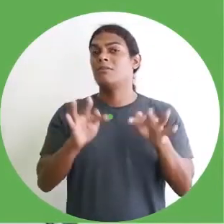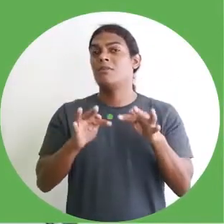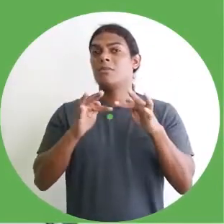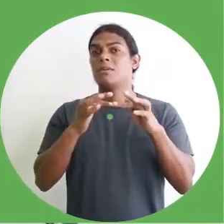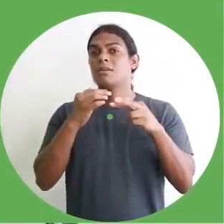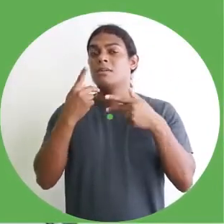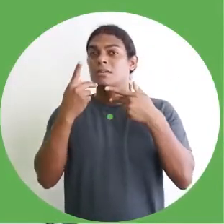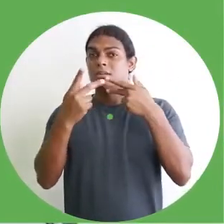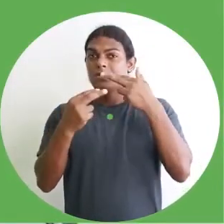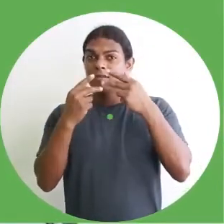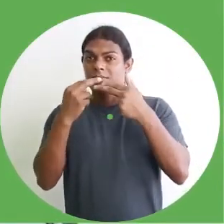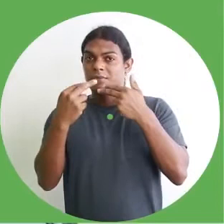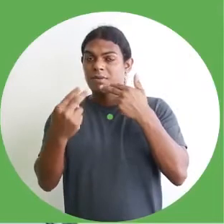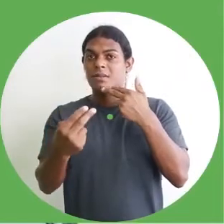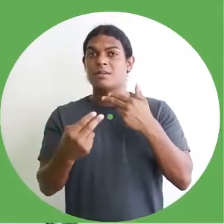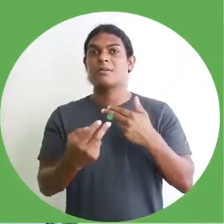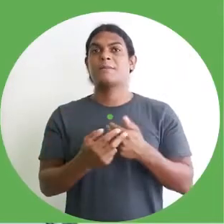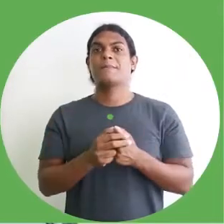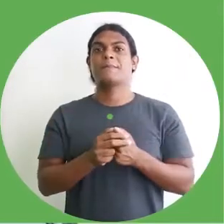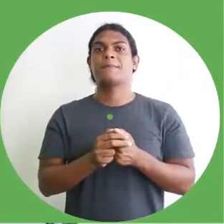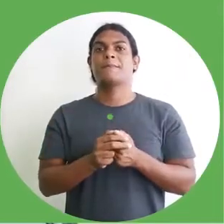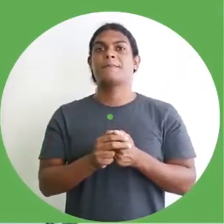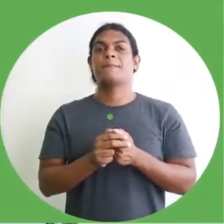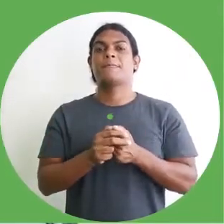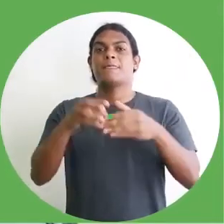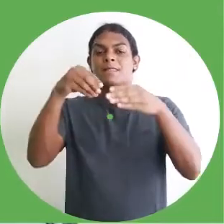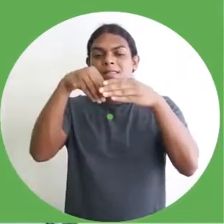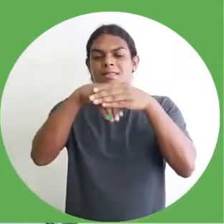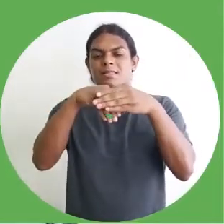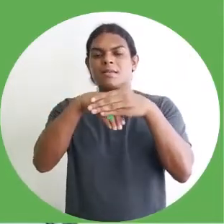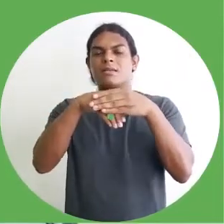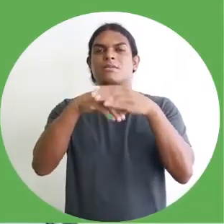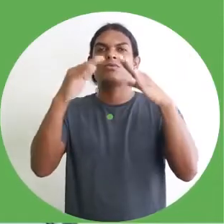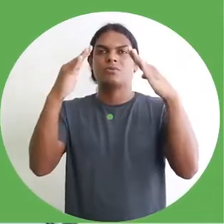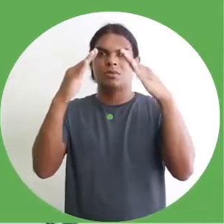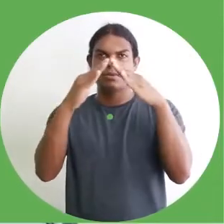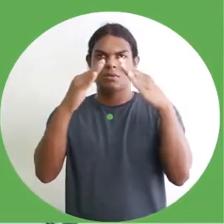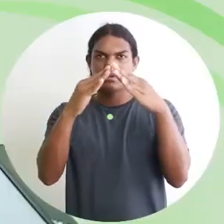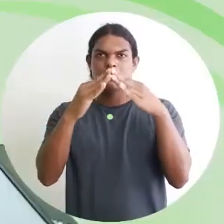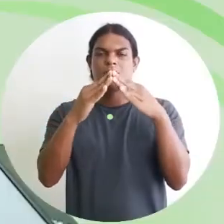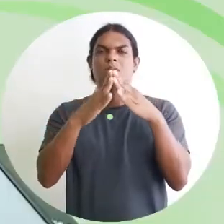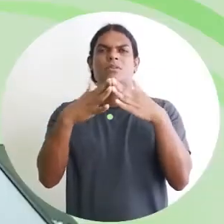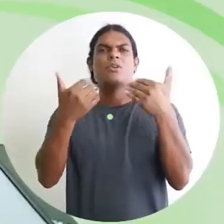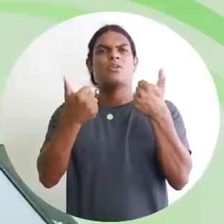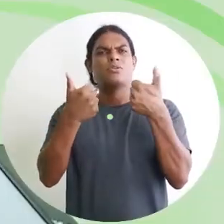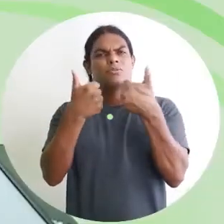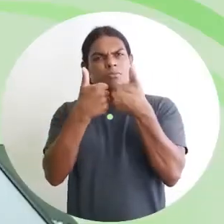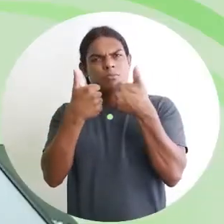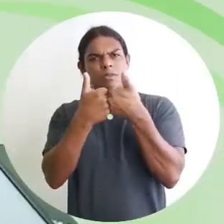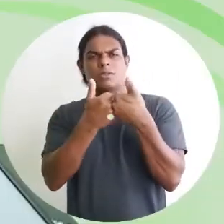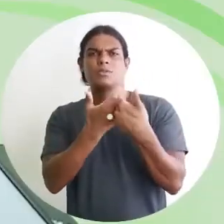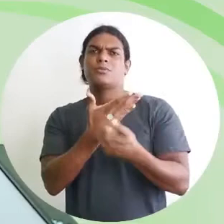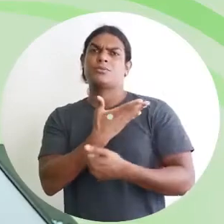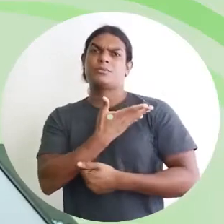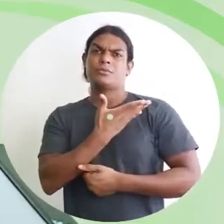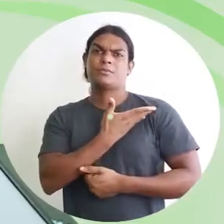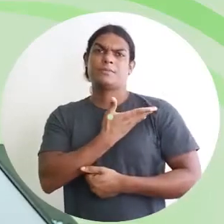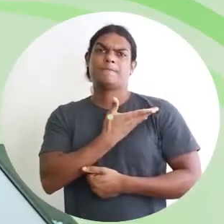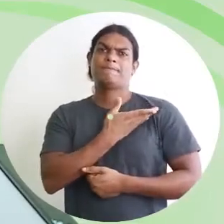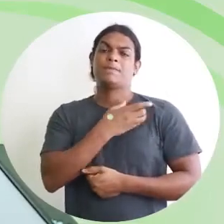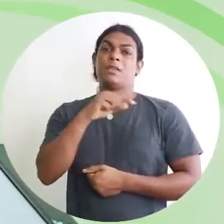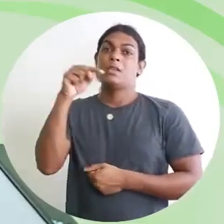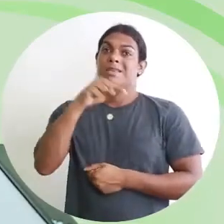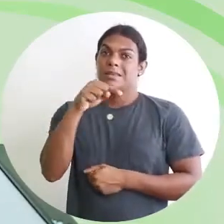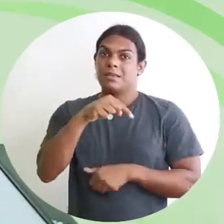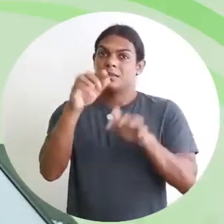de falar interno com as pessoas que convivem mais conosco, ou da família, os nossos amigos. E